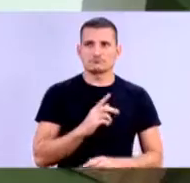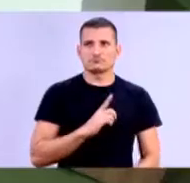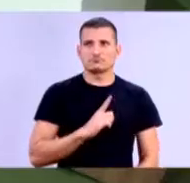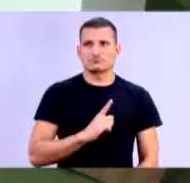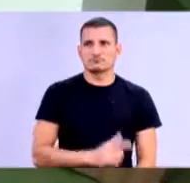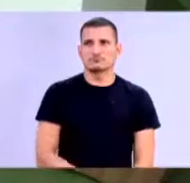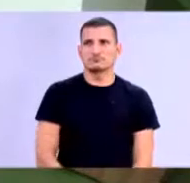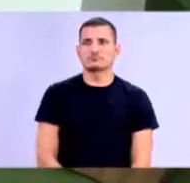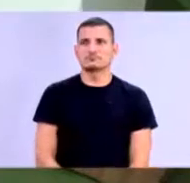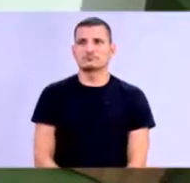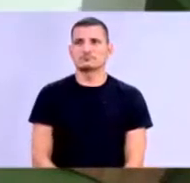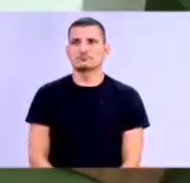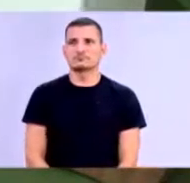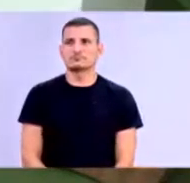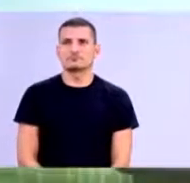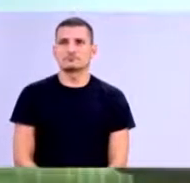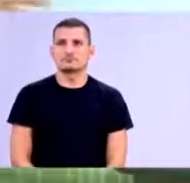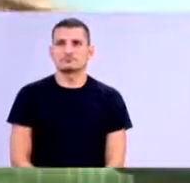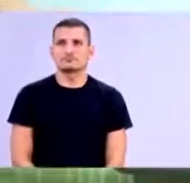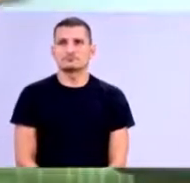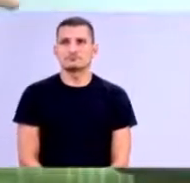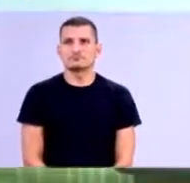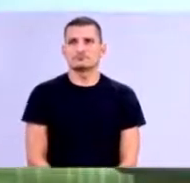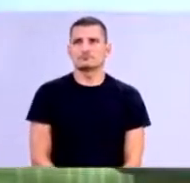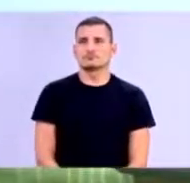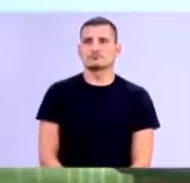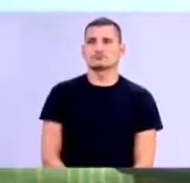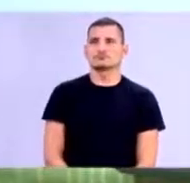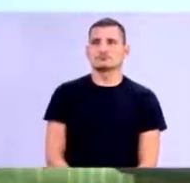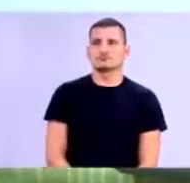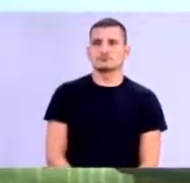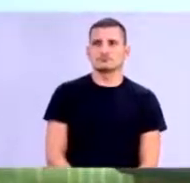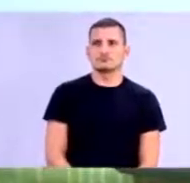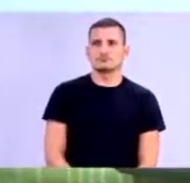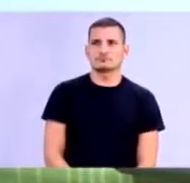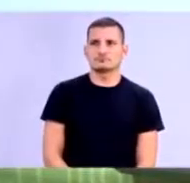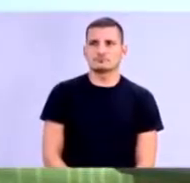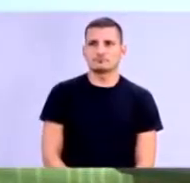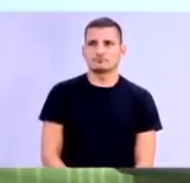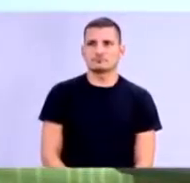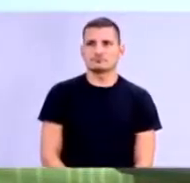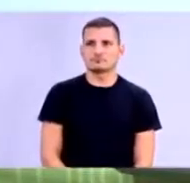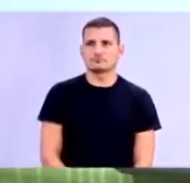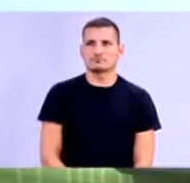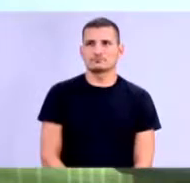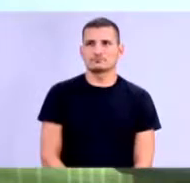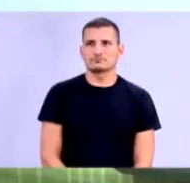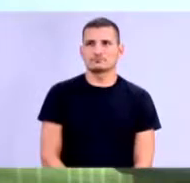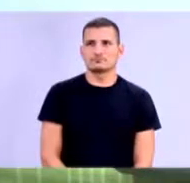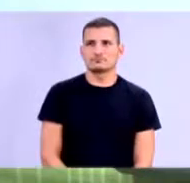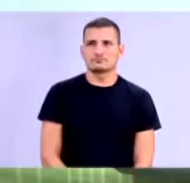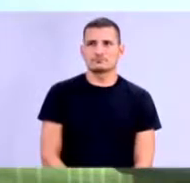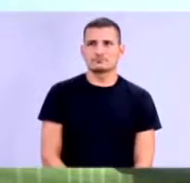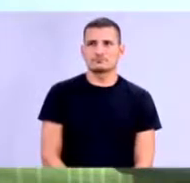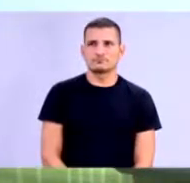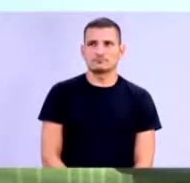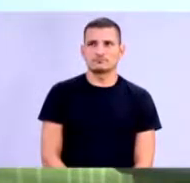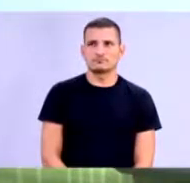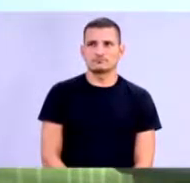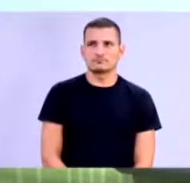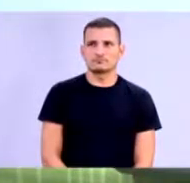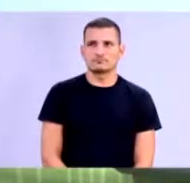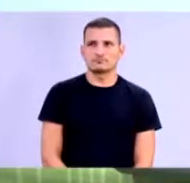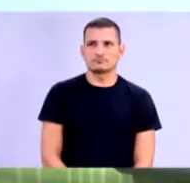mesmo, coerência. Professora sempre com palavras bonitas aqui, né? Isso foi coerente, tá certo. Vamos passar agora